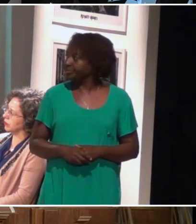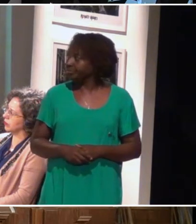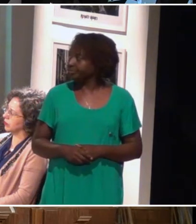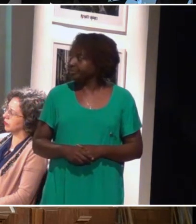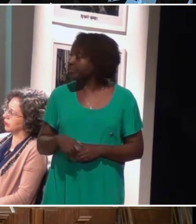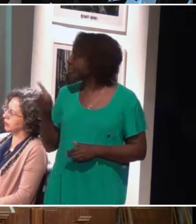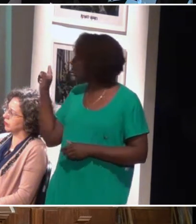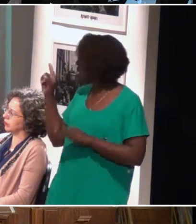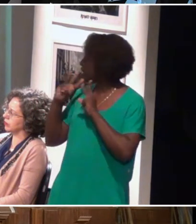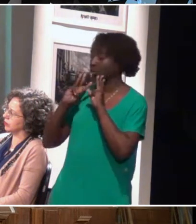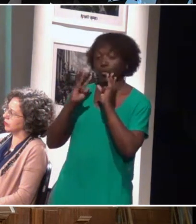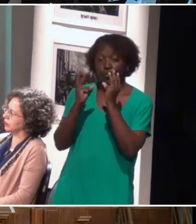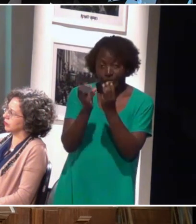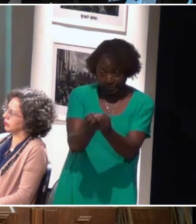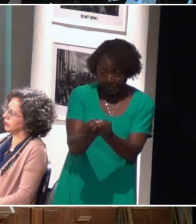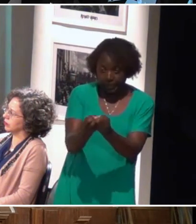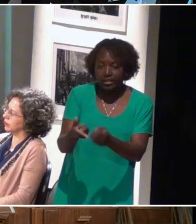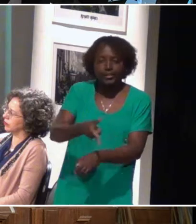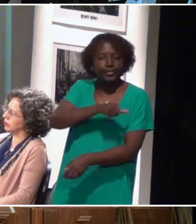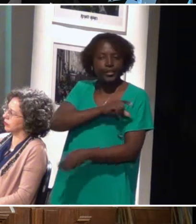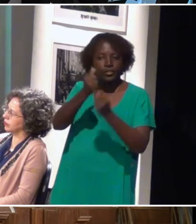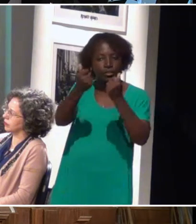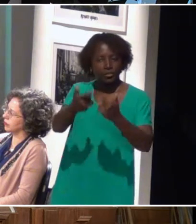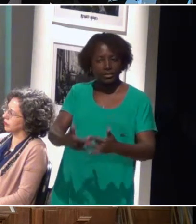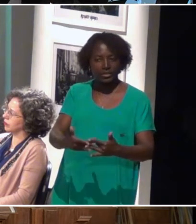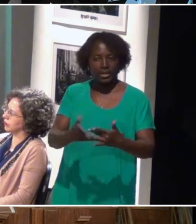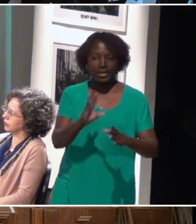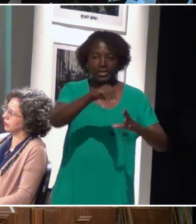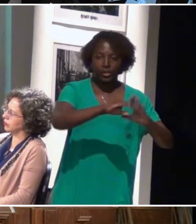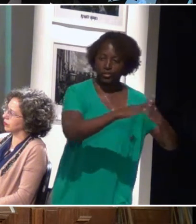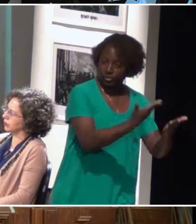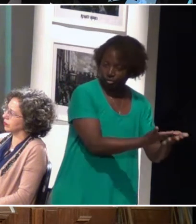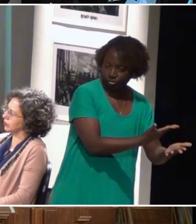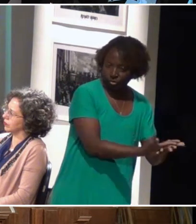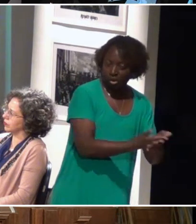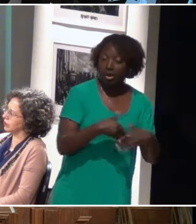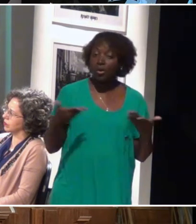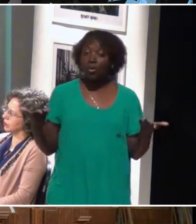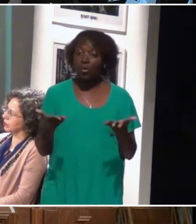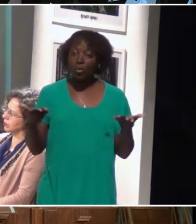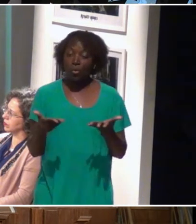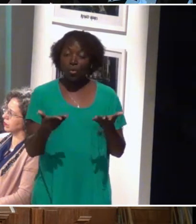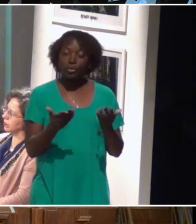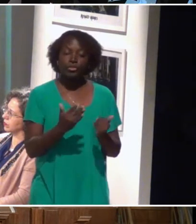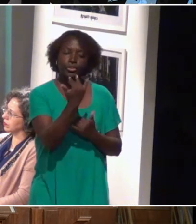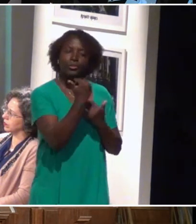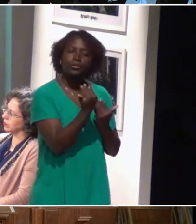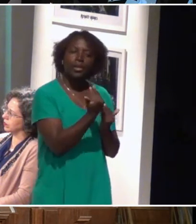aqui a oficina, o trabalho que eu estava falando anteriormente, que vai para as escolas, a gente já tem de hoje 70...